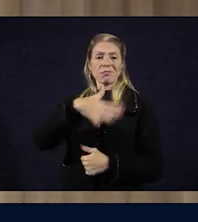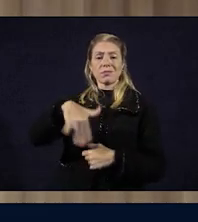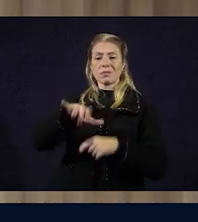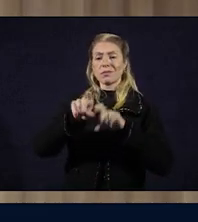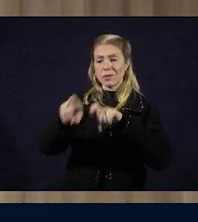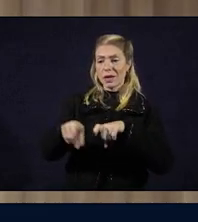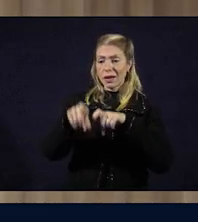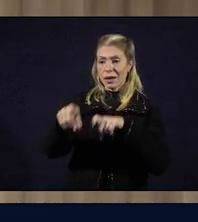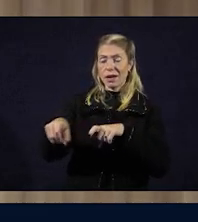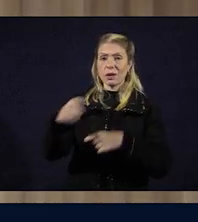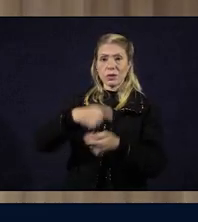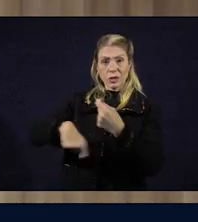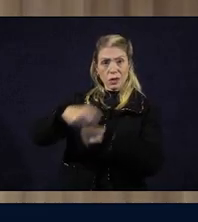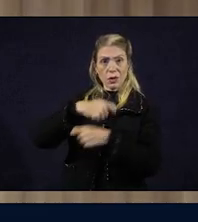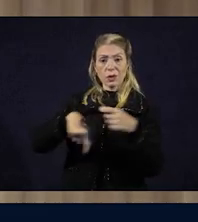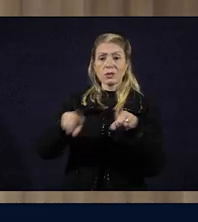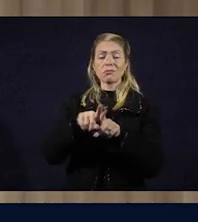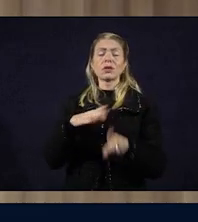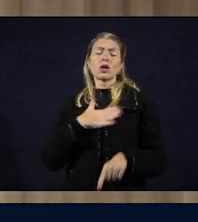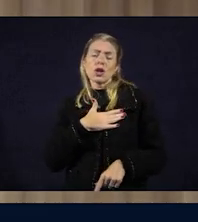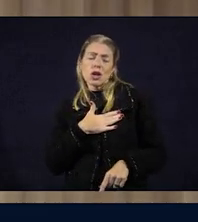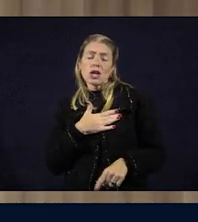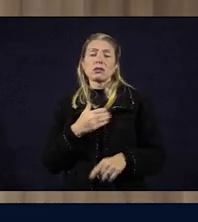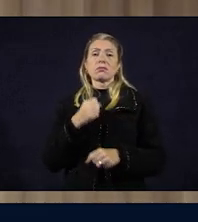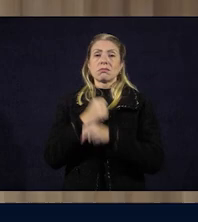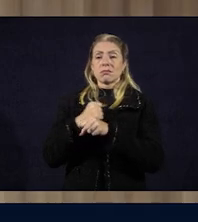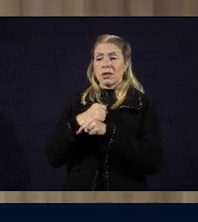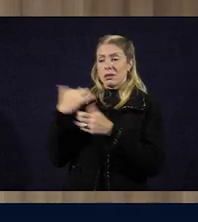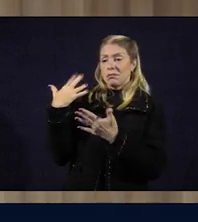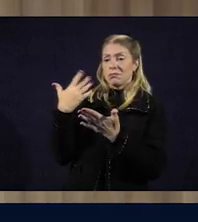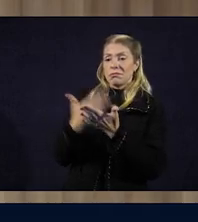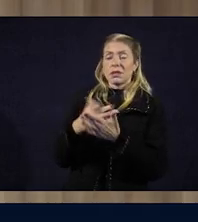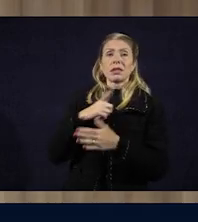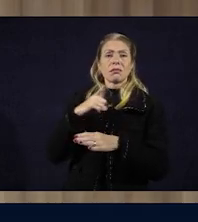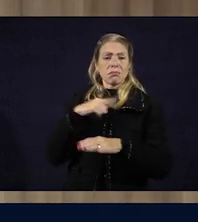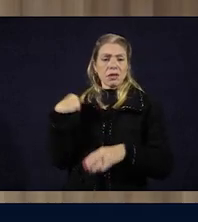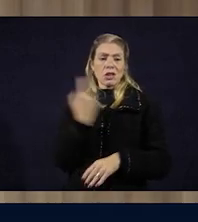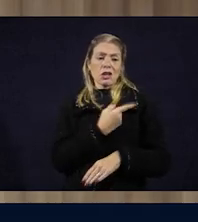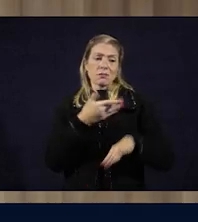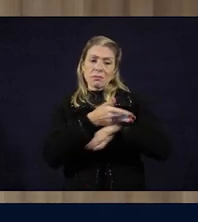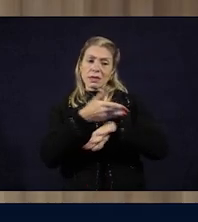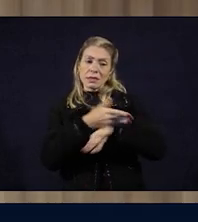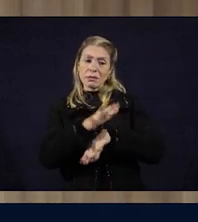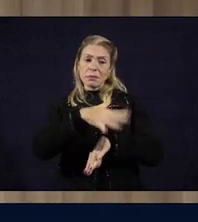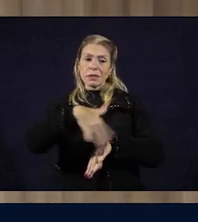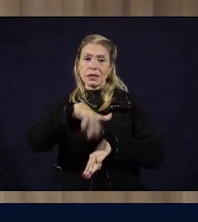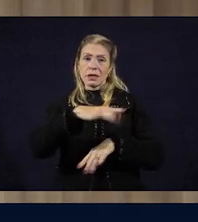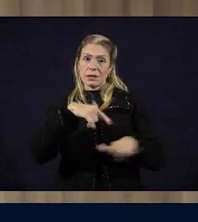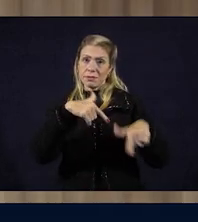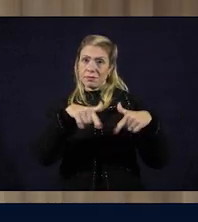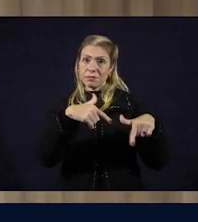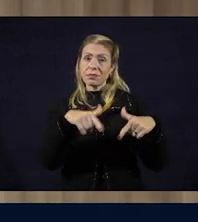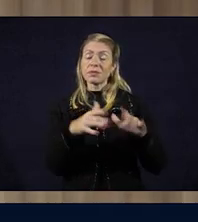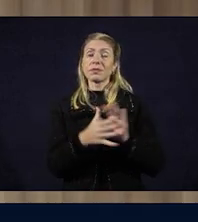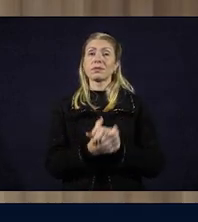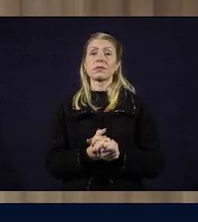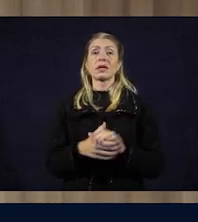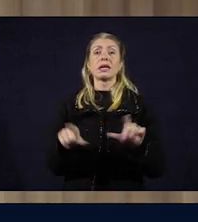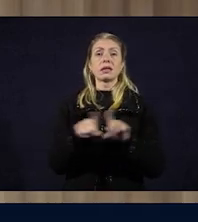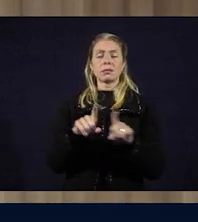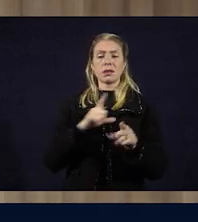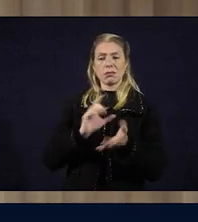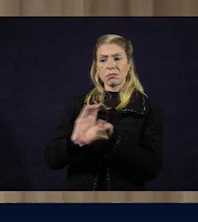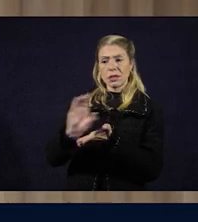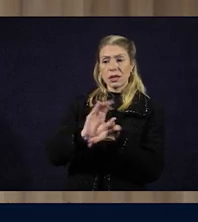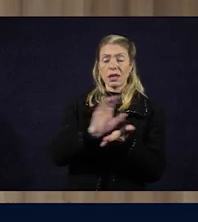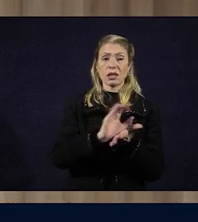muito desse setor e nos últimos anos estão aumentado ainda mais nossa participação nesse mercado temos hoje uma exposição de crédito em